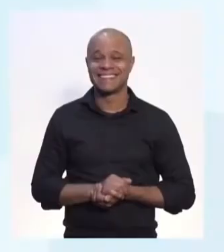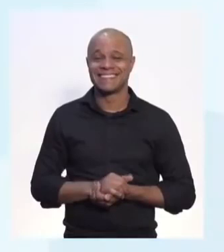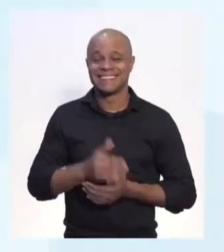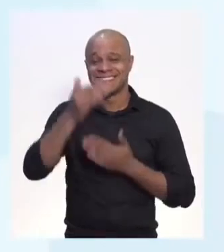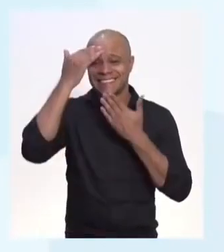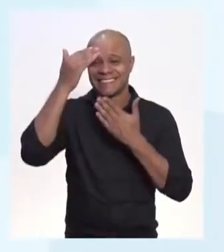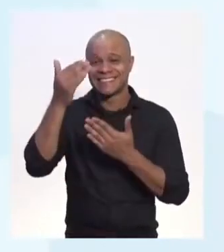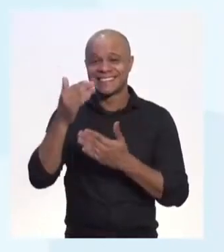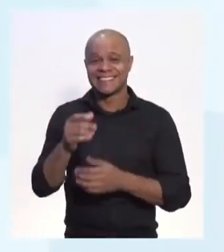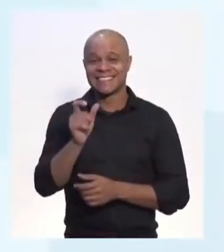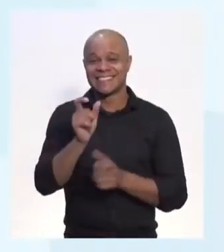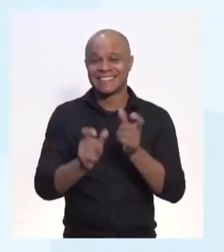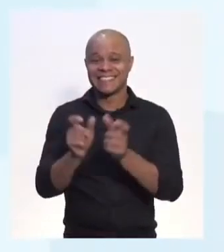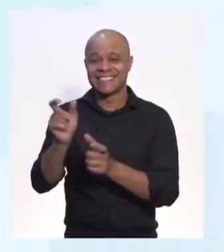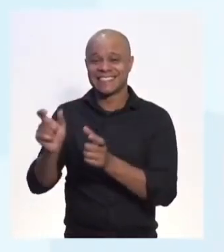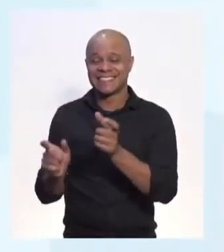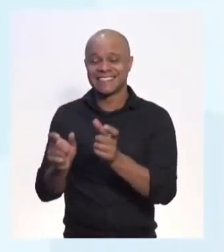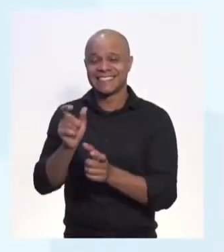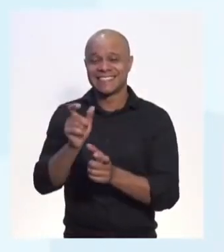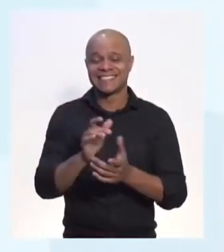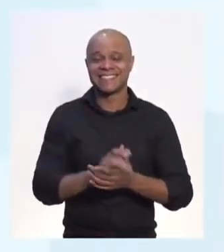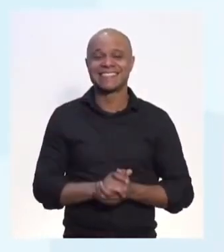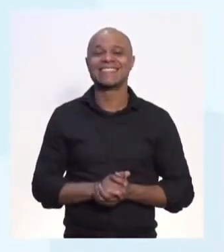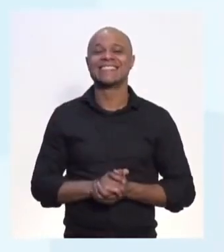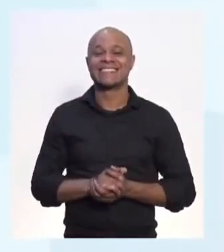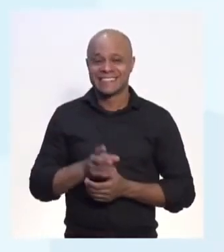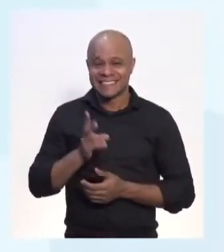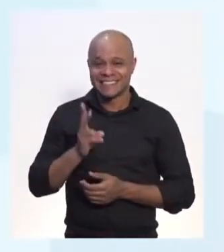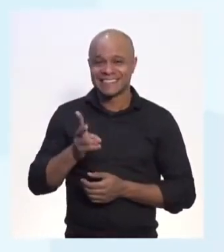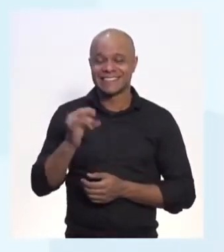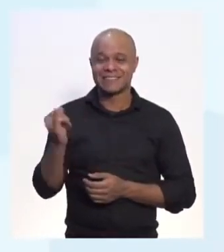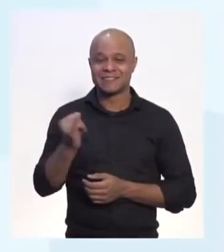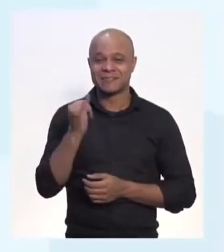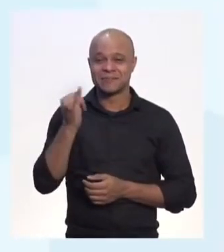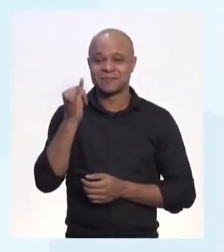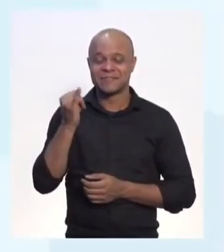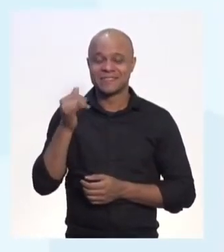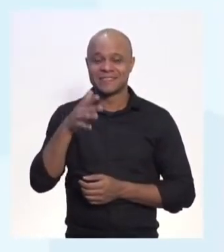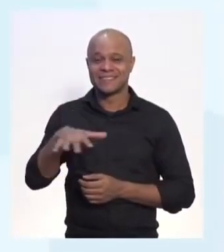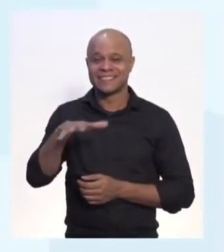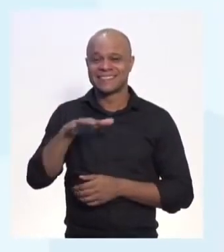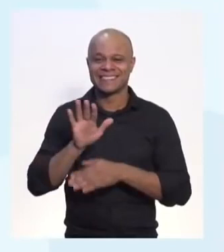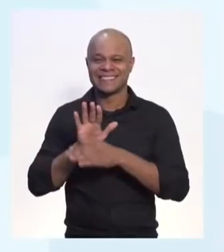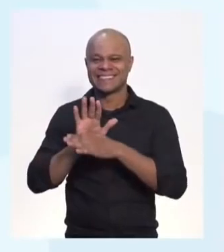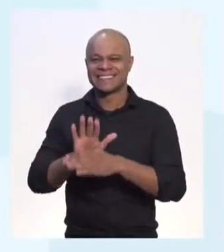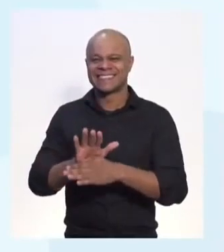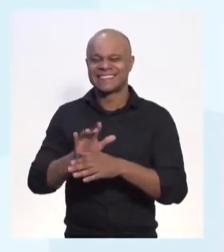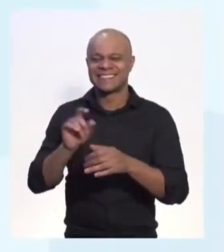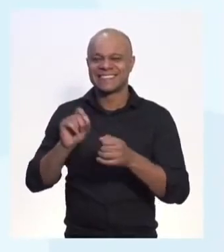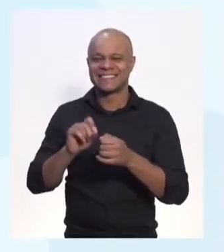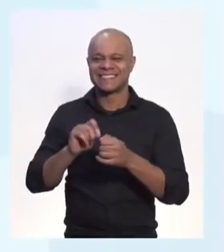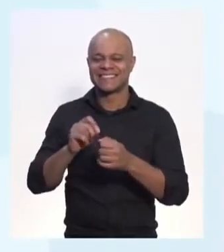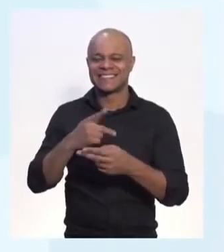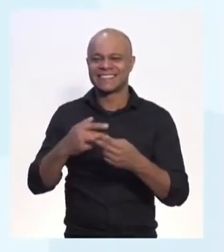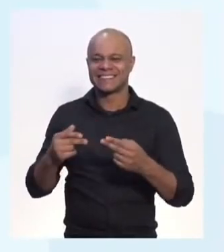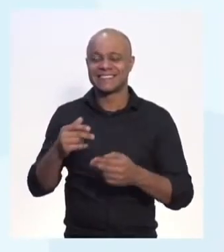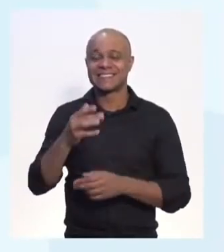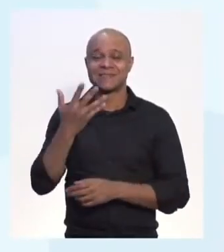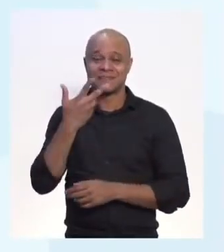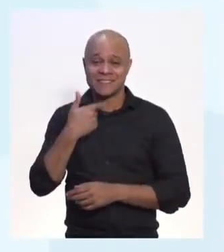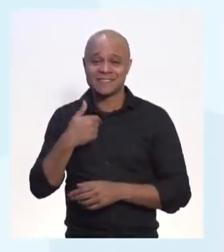pela participação. 7º ano, sempre importante, sempre participativo, nos ajudando a construir mais